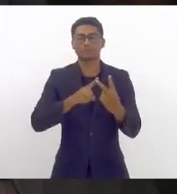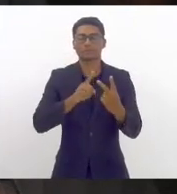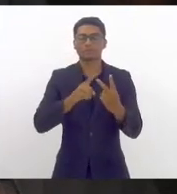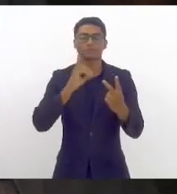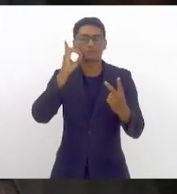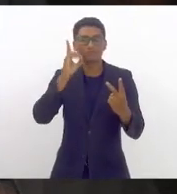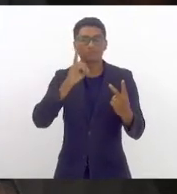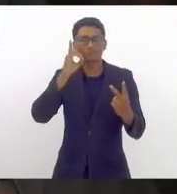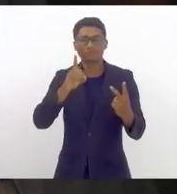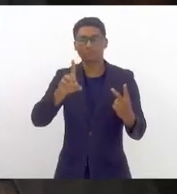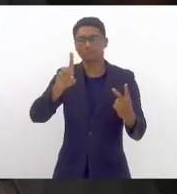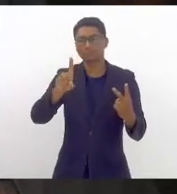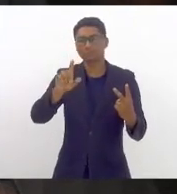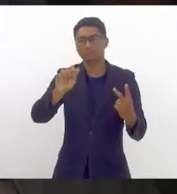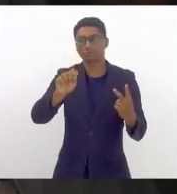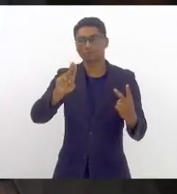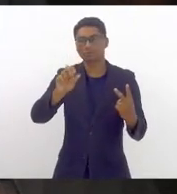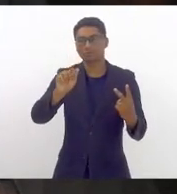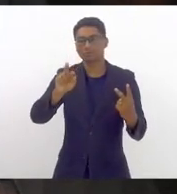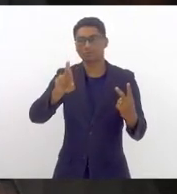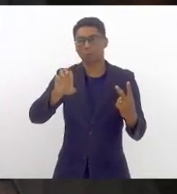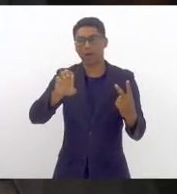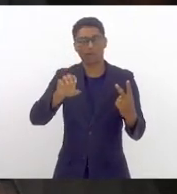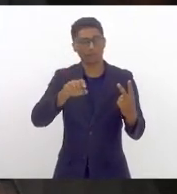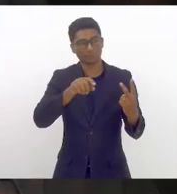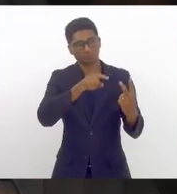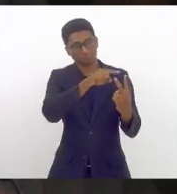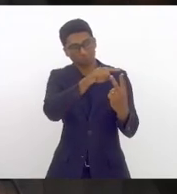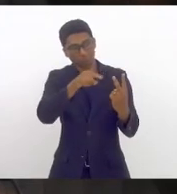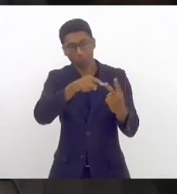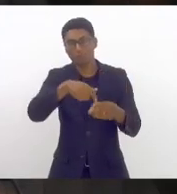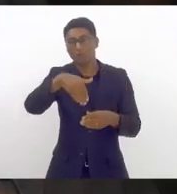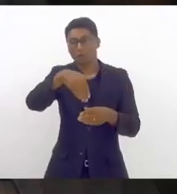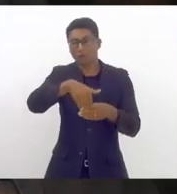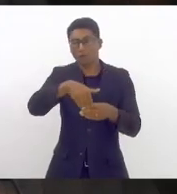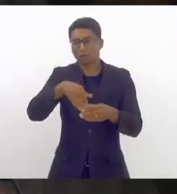Wire que são campeões de votos